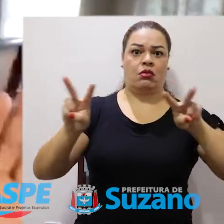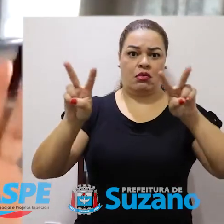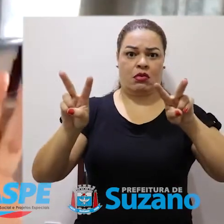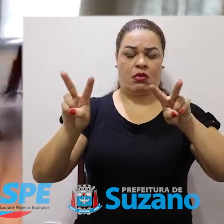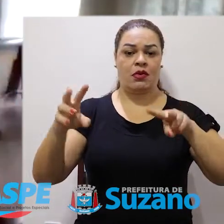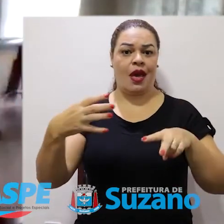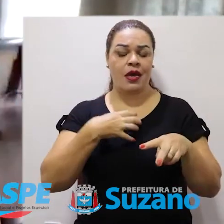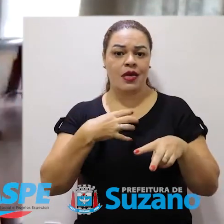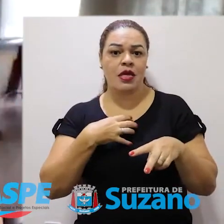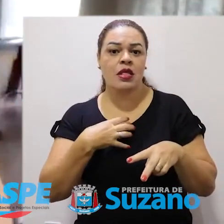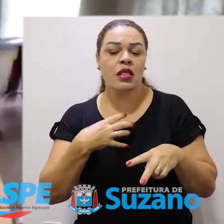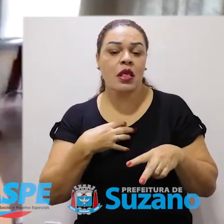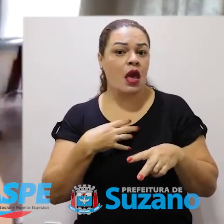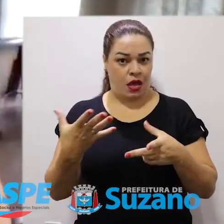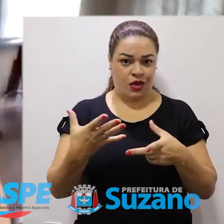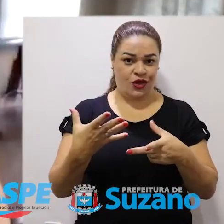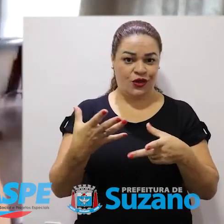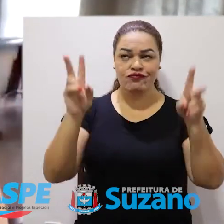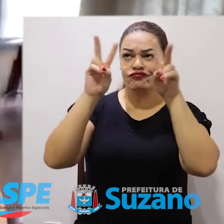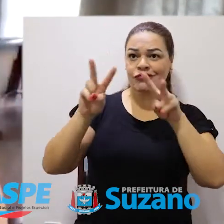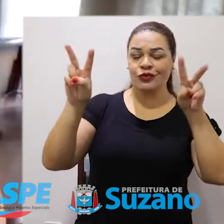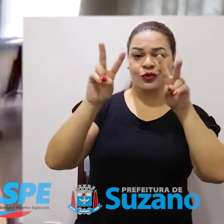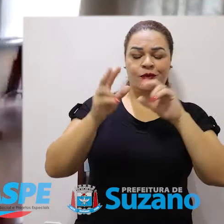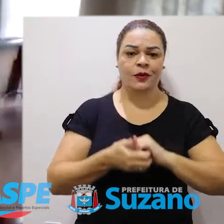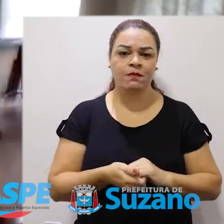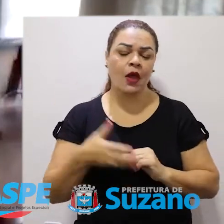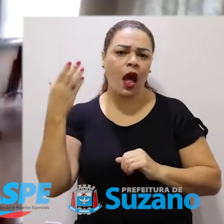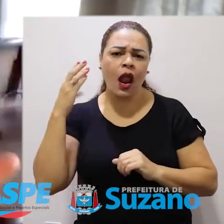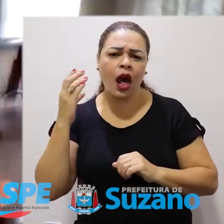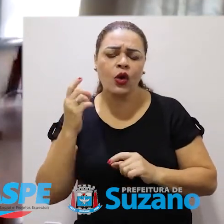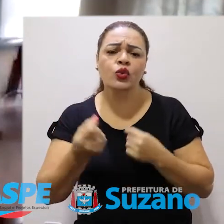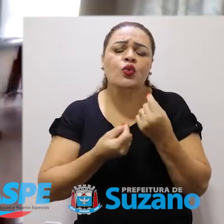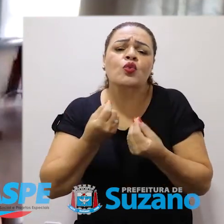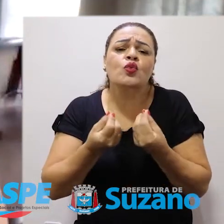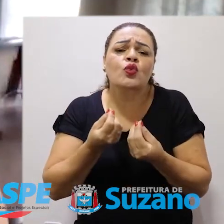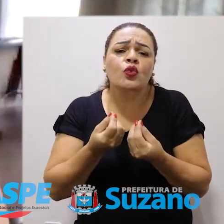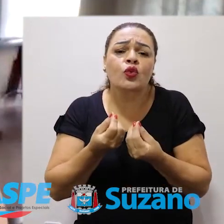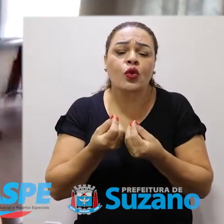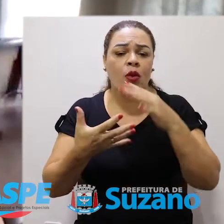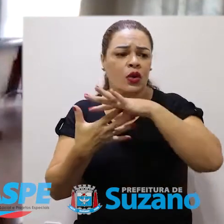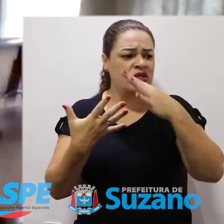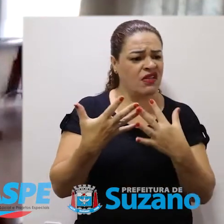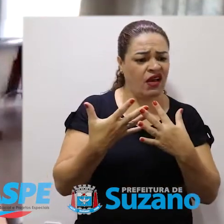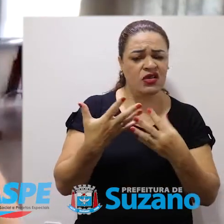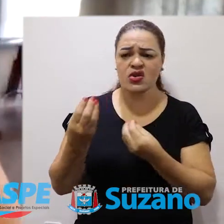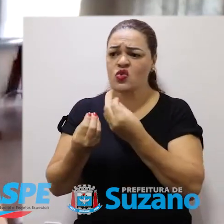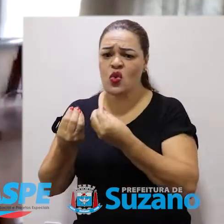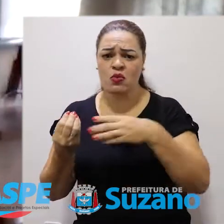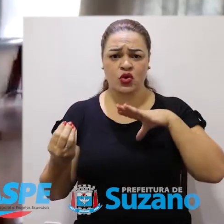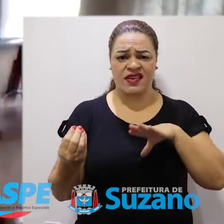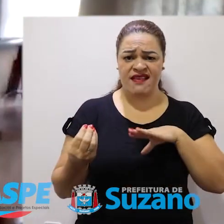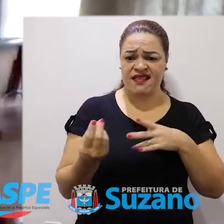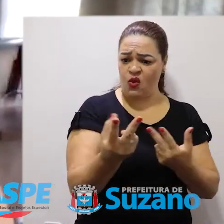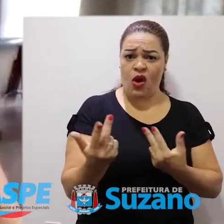a partir de uma outra língua. Qual é o lugar das línguas? E aí, sim, Cláudia, das línguas, que línguas? Língua de sinais, língua portuguesa.